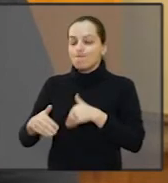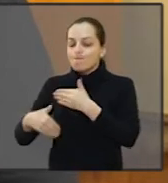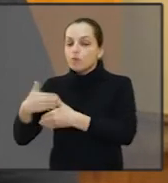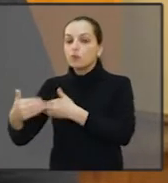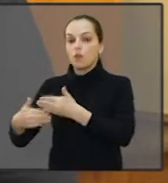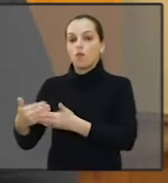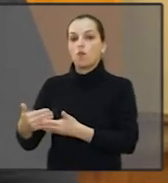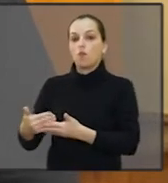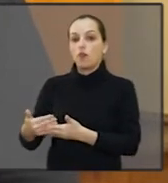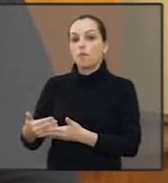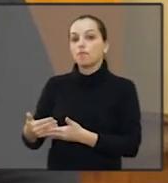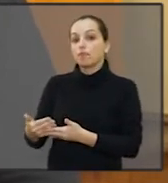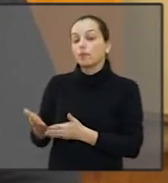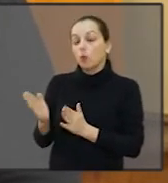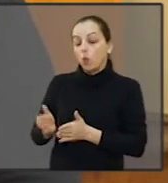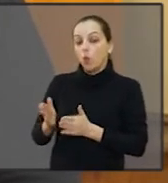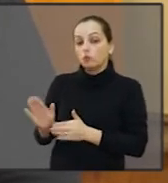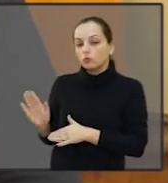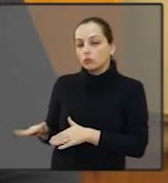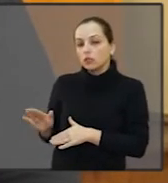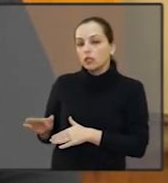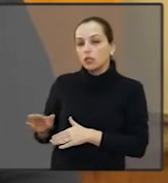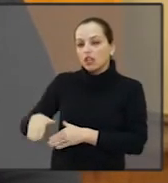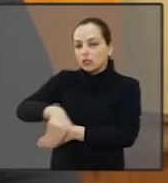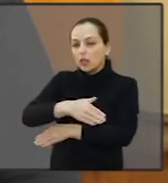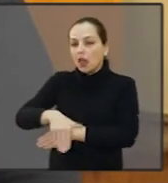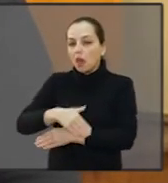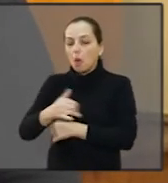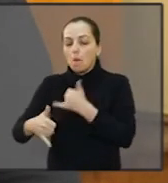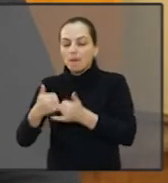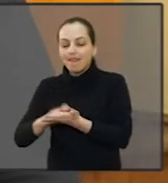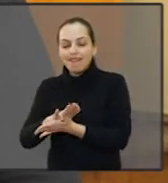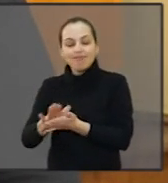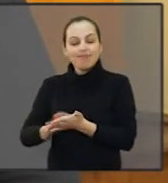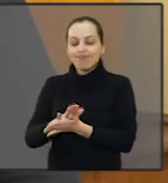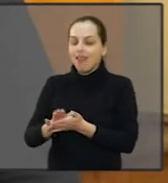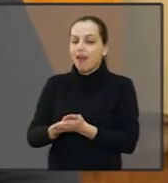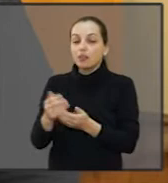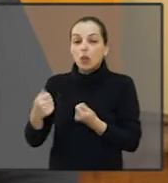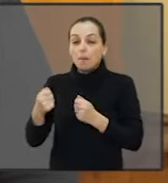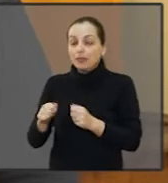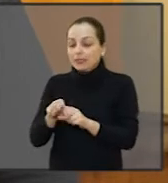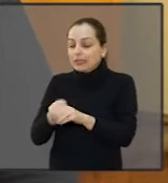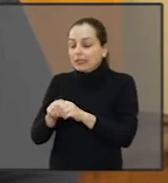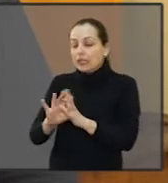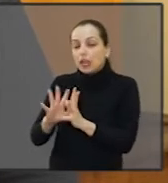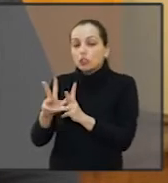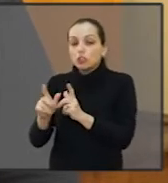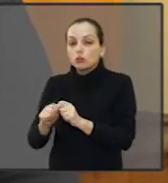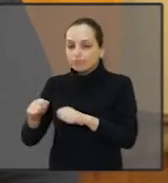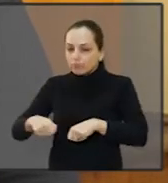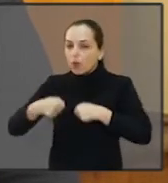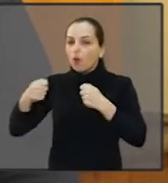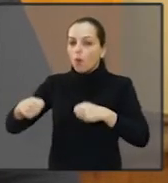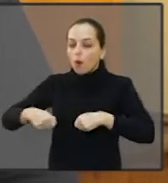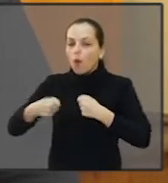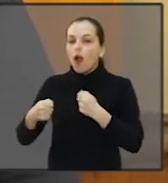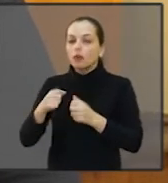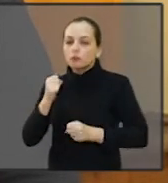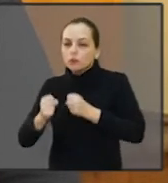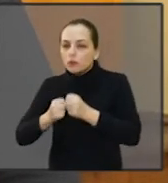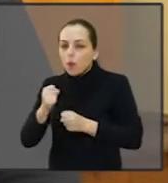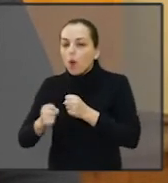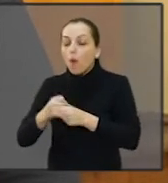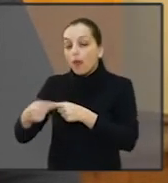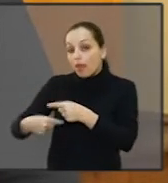ela brinca pouco na rua, então quando ela chega na escolinha, primeiro a gente tem que ensinar ela a pular corda, ela a correr,